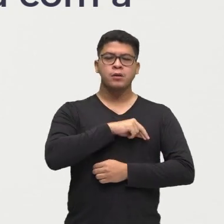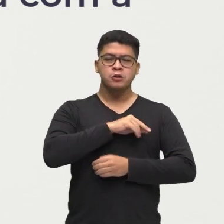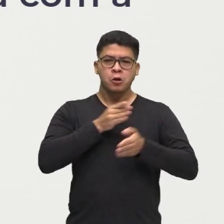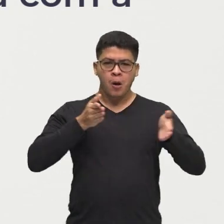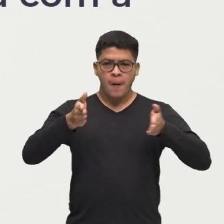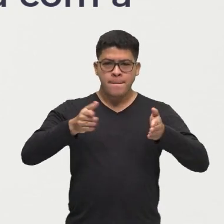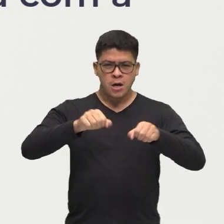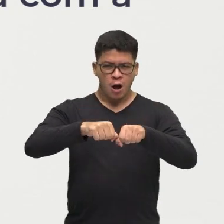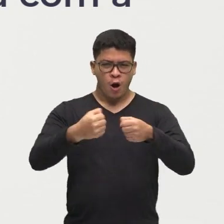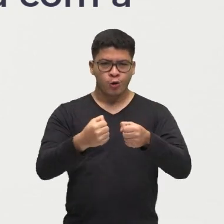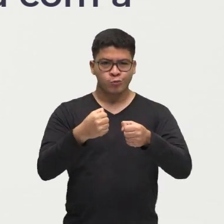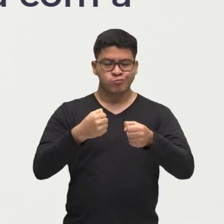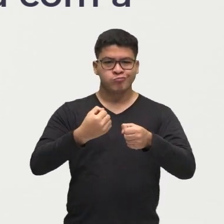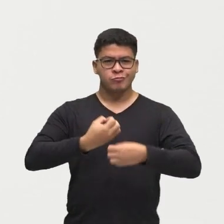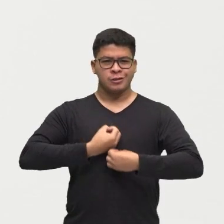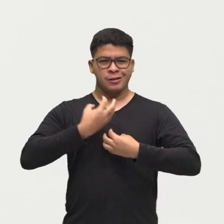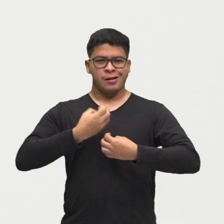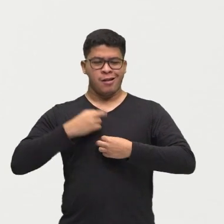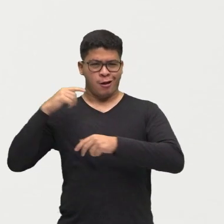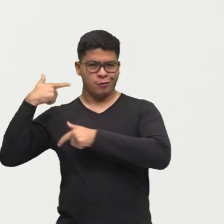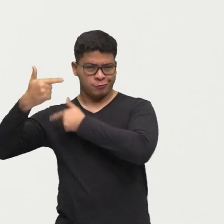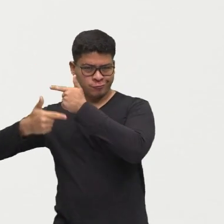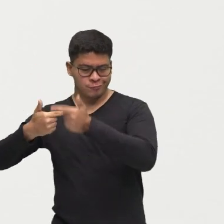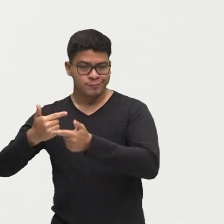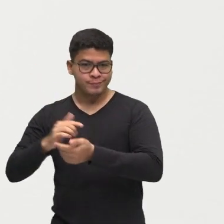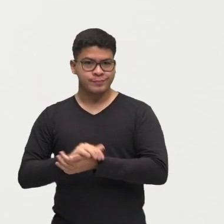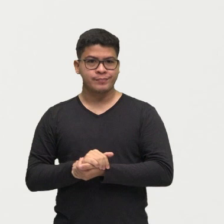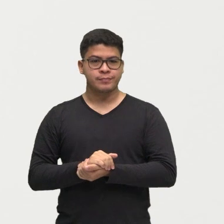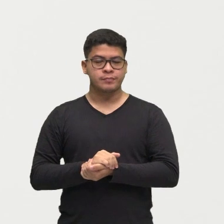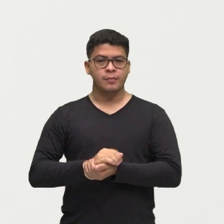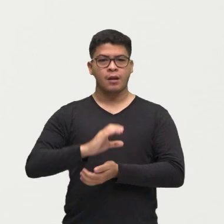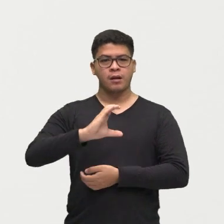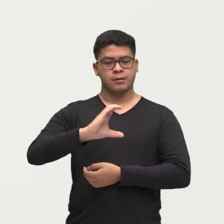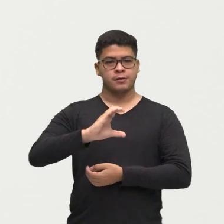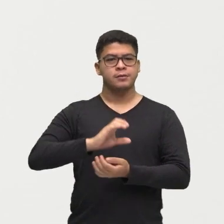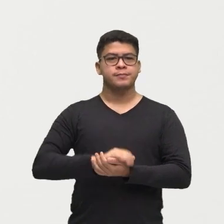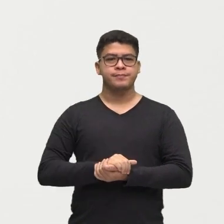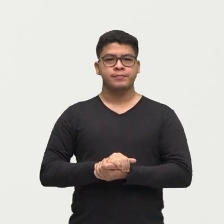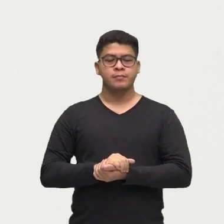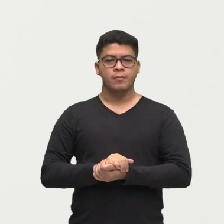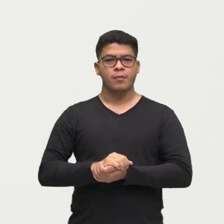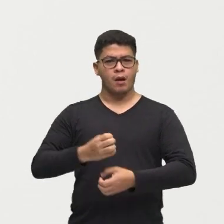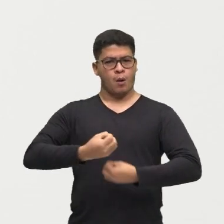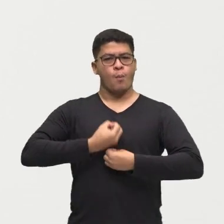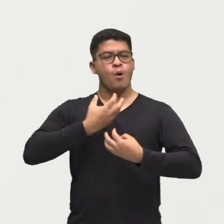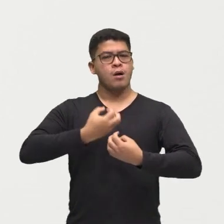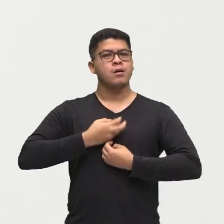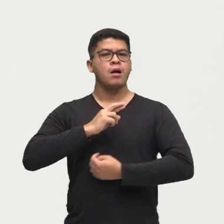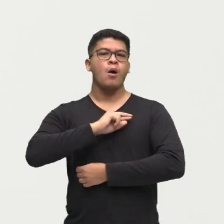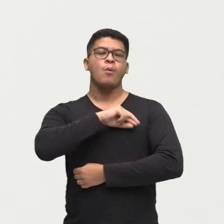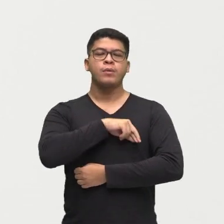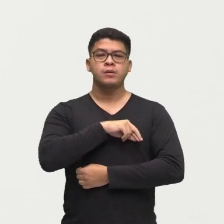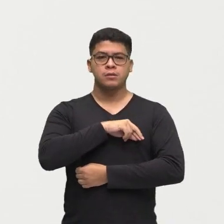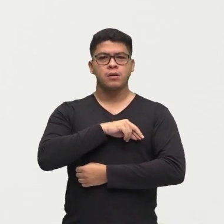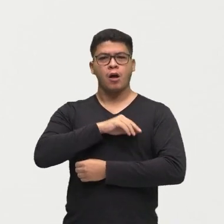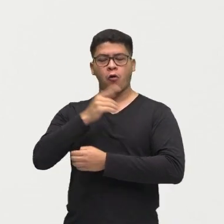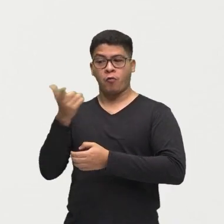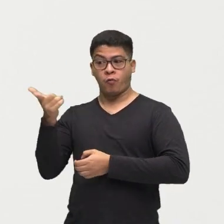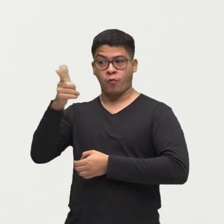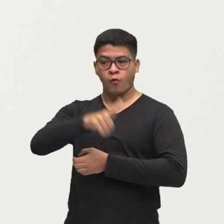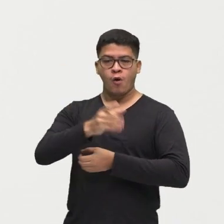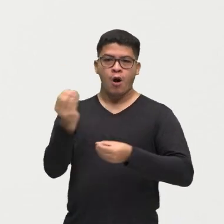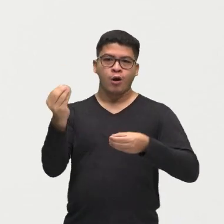e deprecia o soneto. C. A poesia romântica retoma os temas do